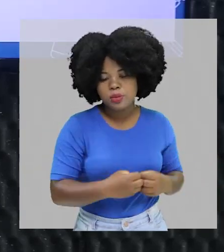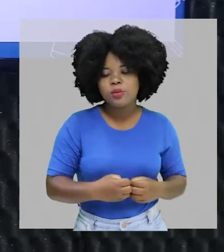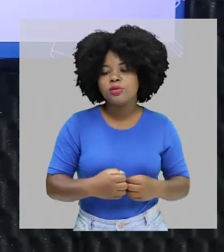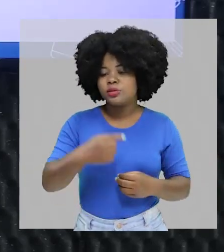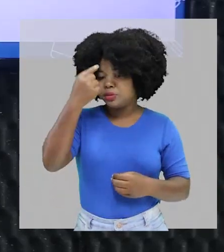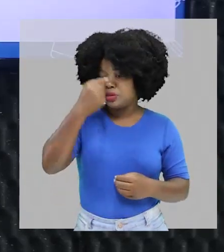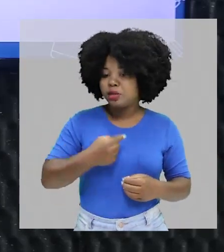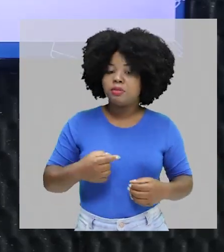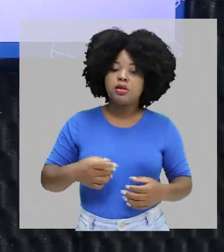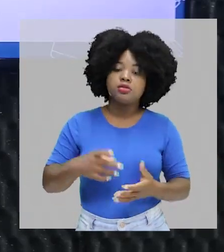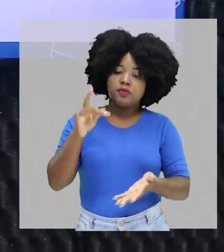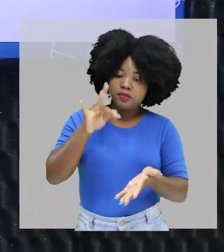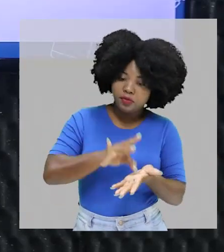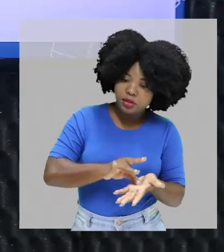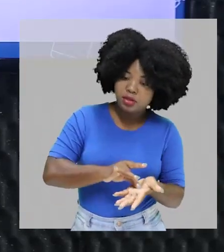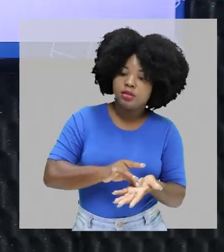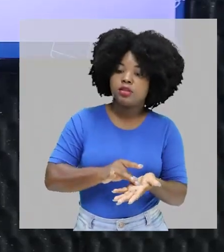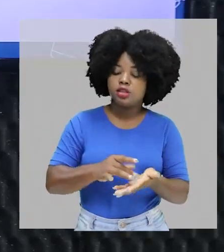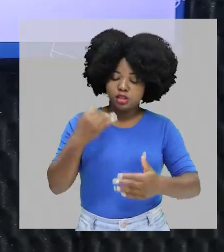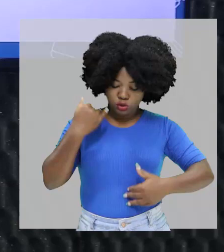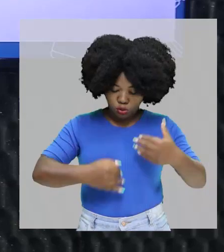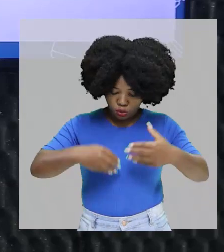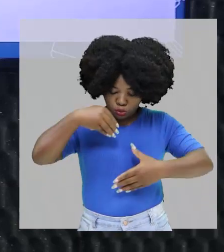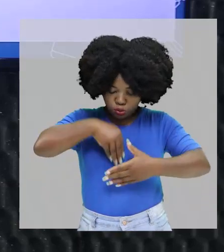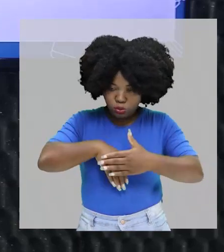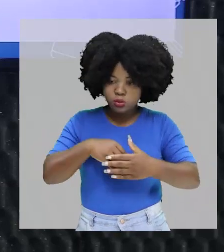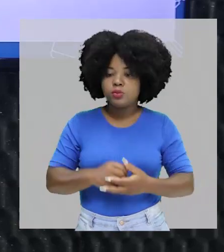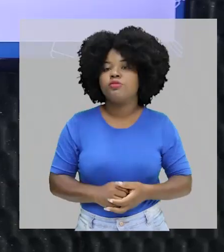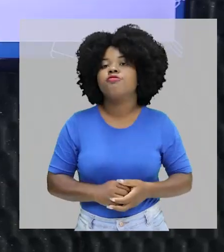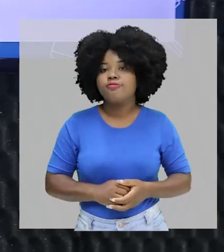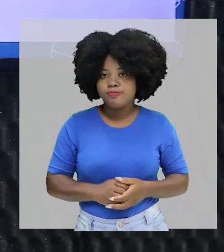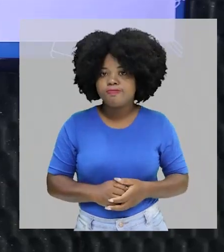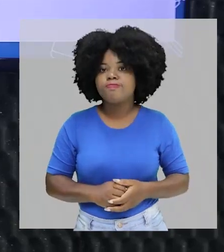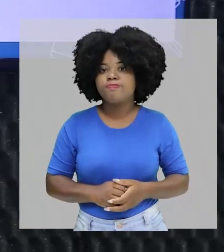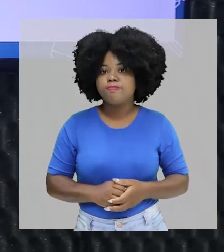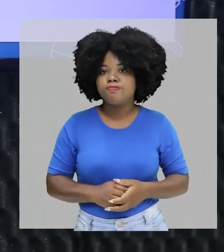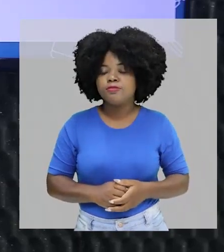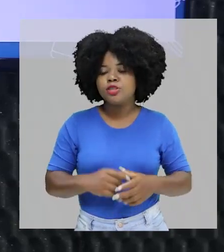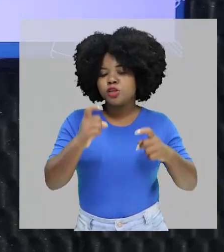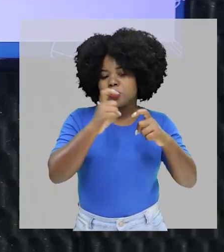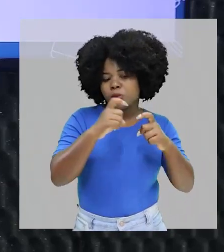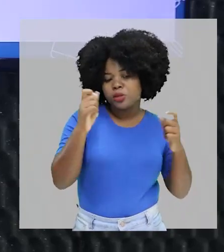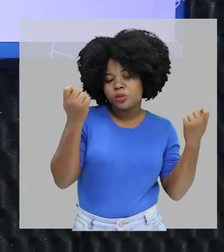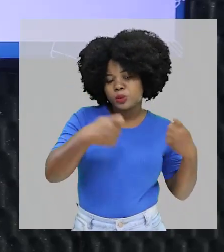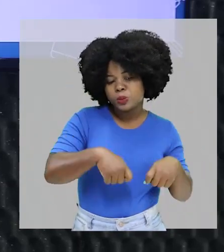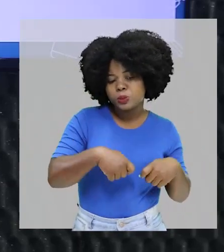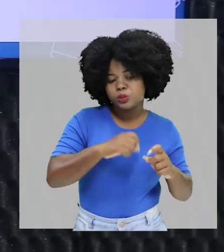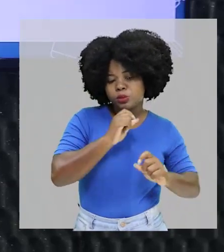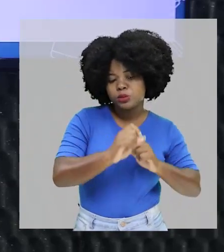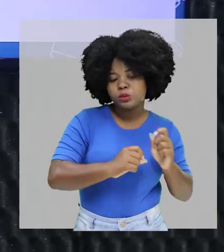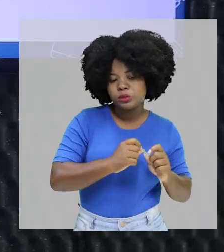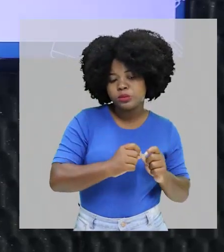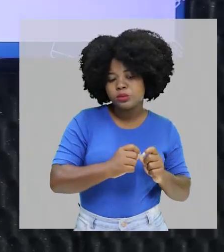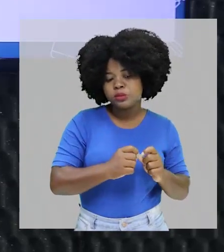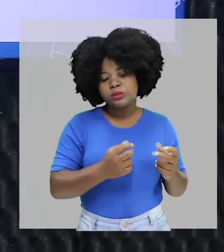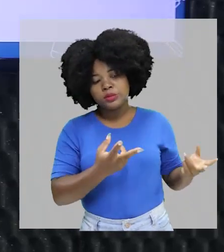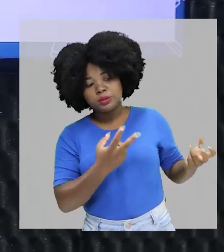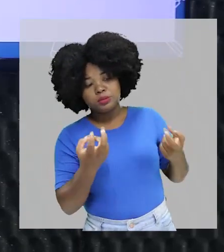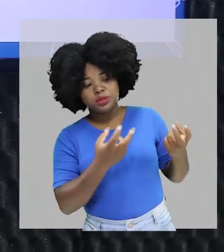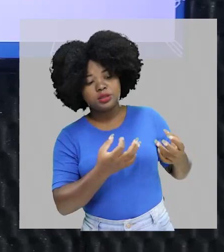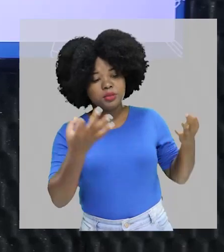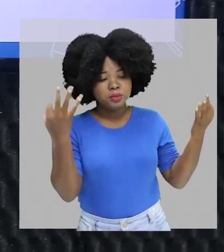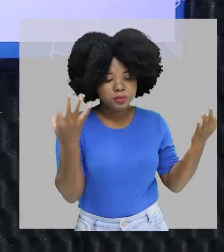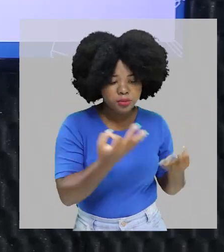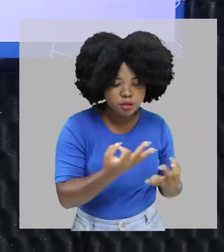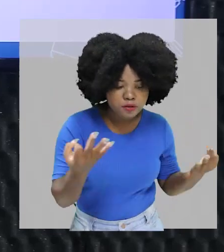imagem real, do órgão real. E com isso o médico vai ter uma possibilidade de fazer um diagnóstico mais